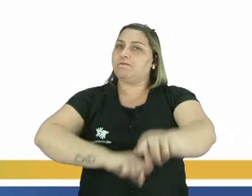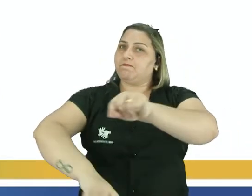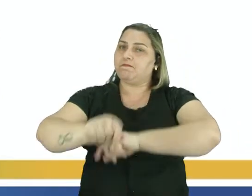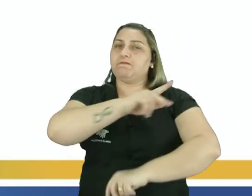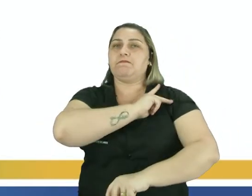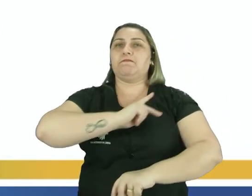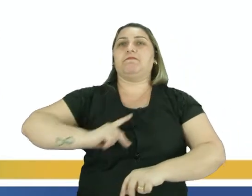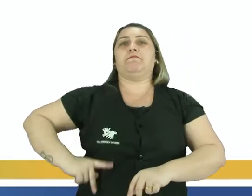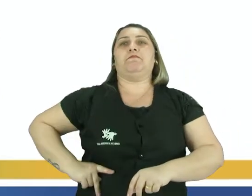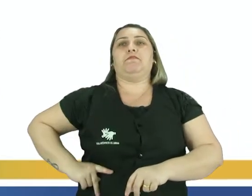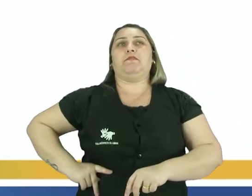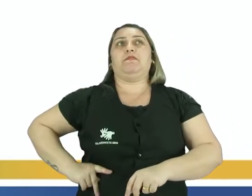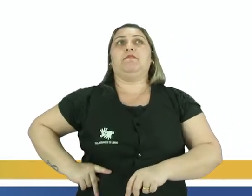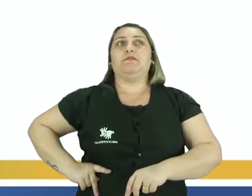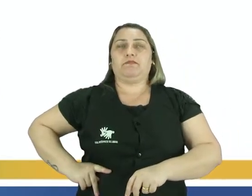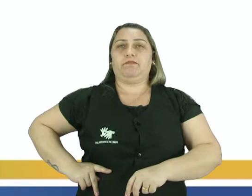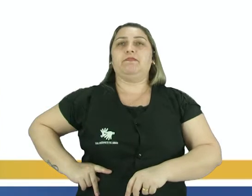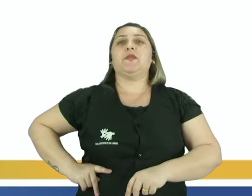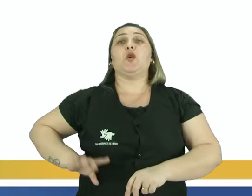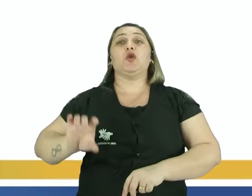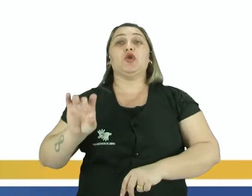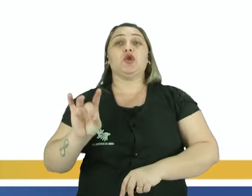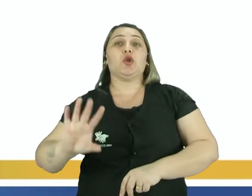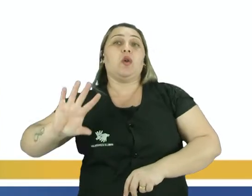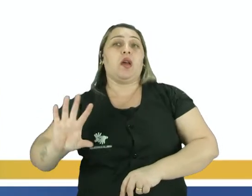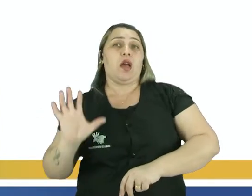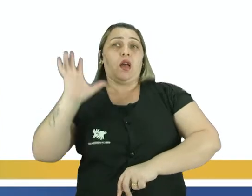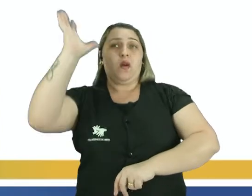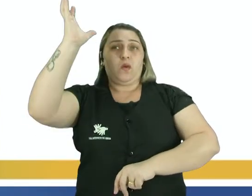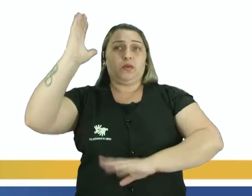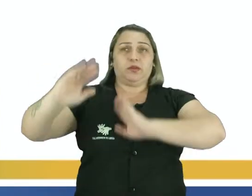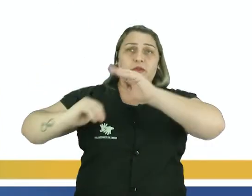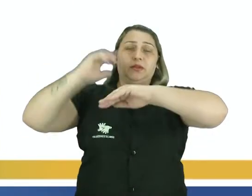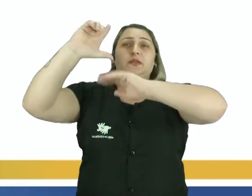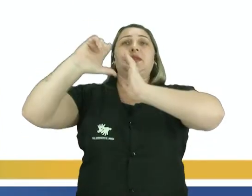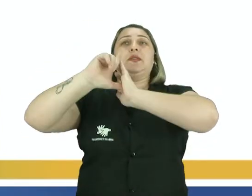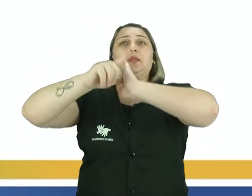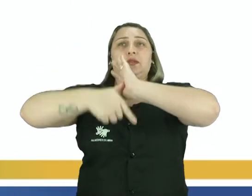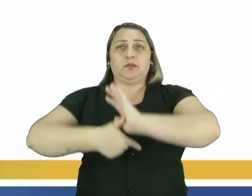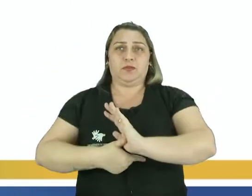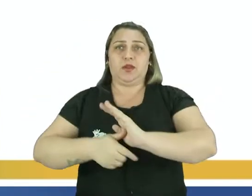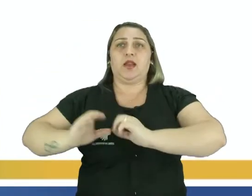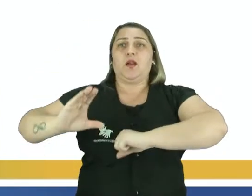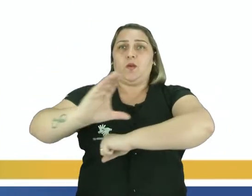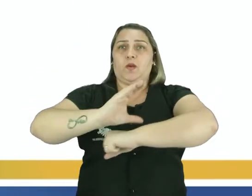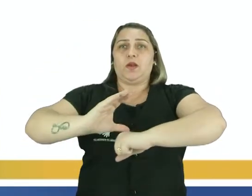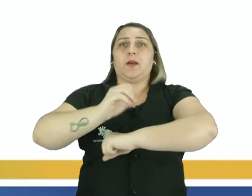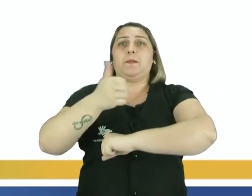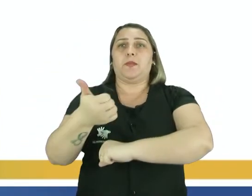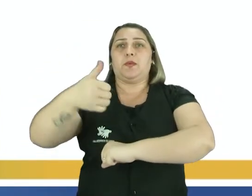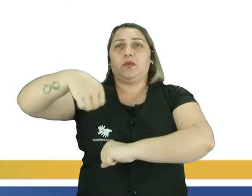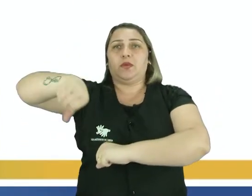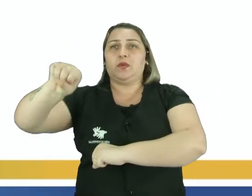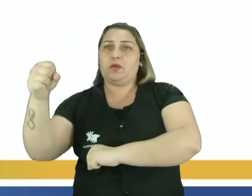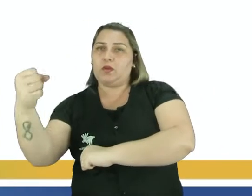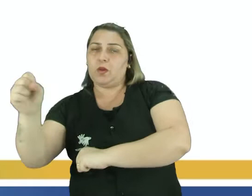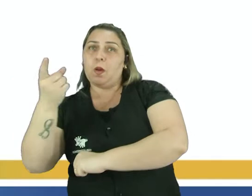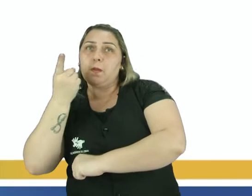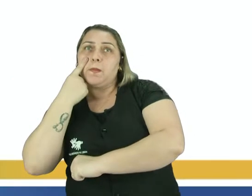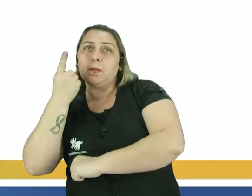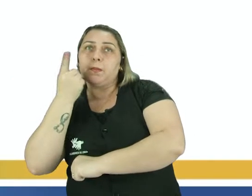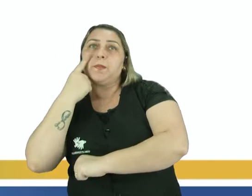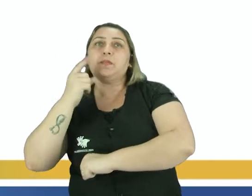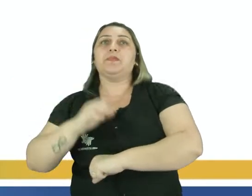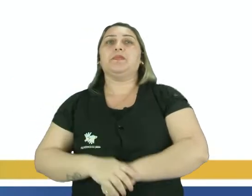esse presidente. Esse avanço só vai acontecer após a promulgação da Constituição de 1988. Observem